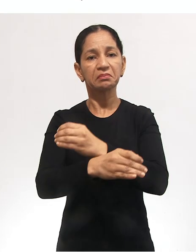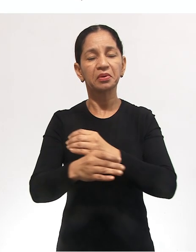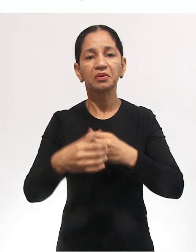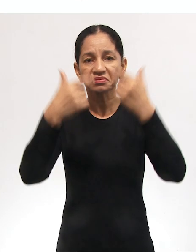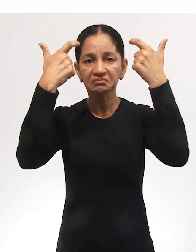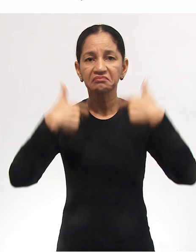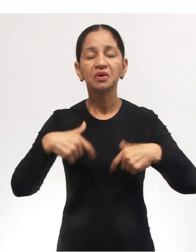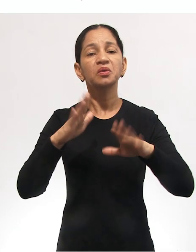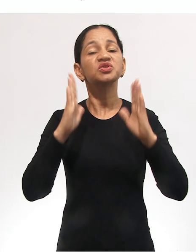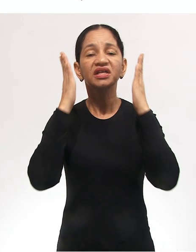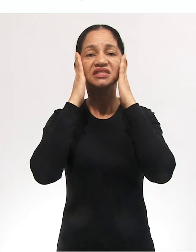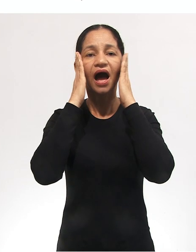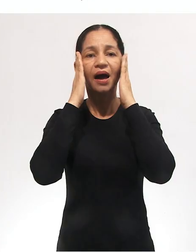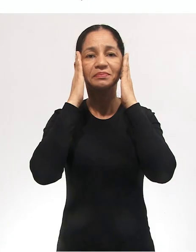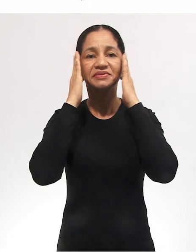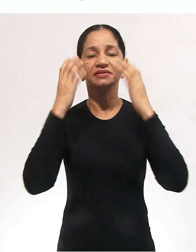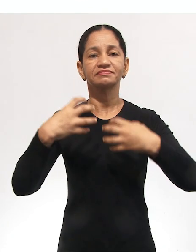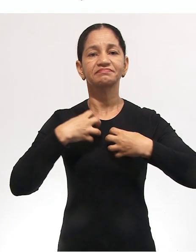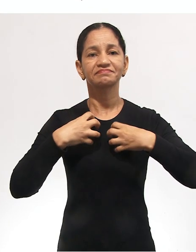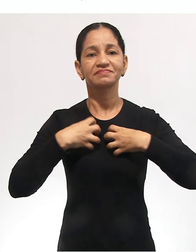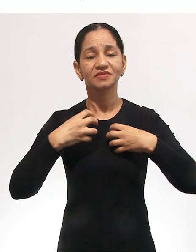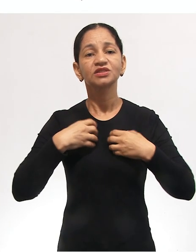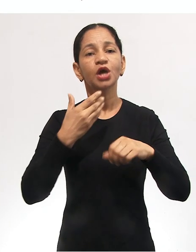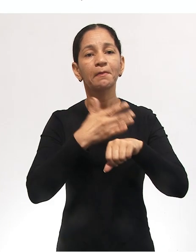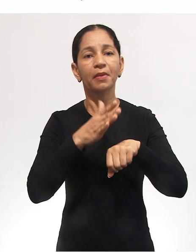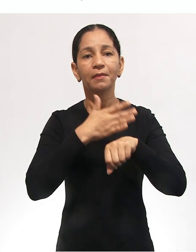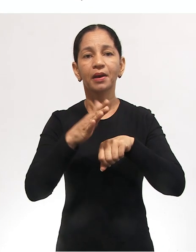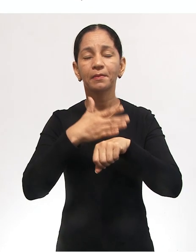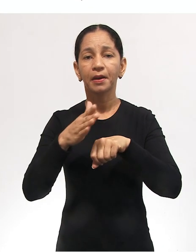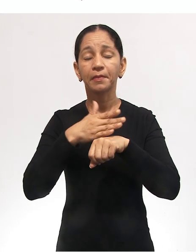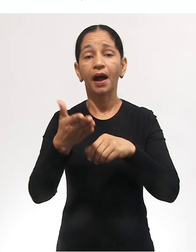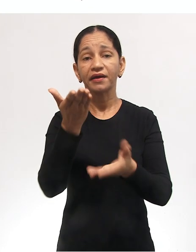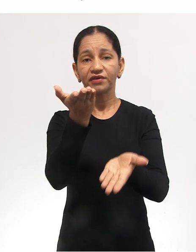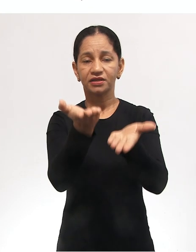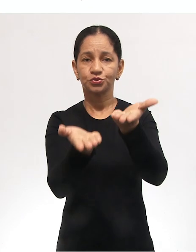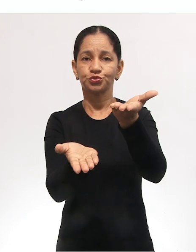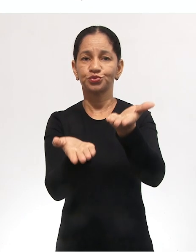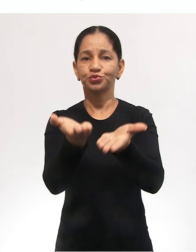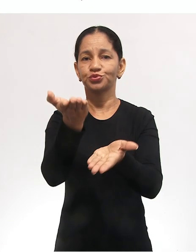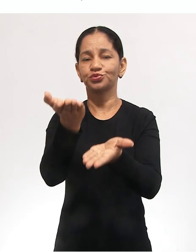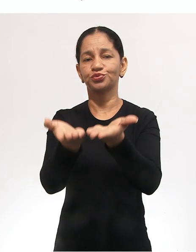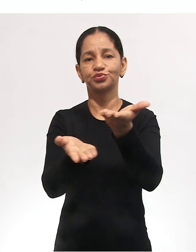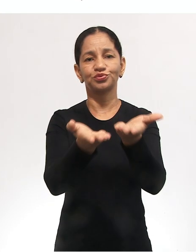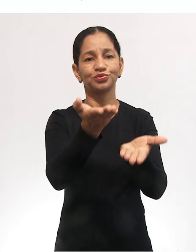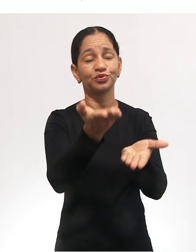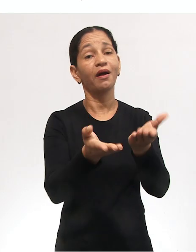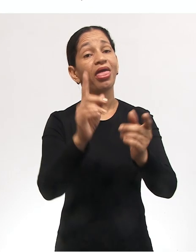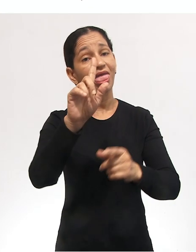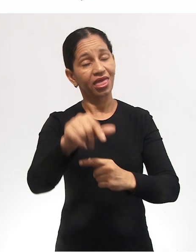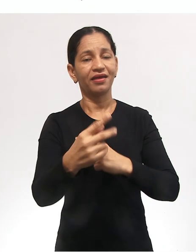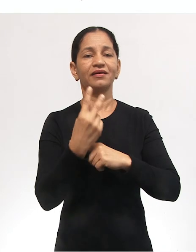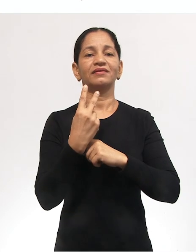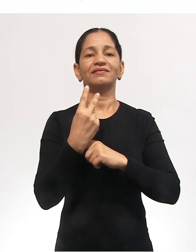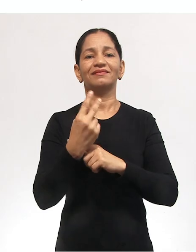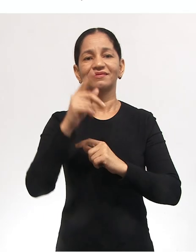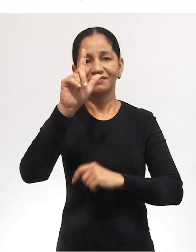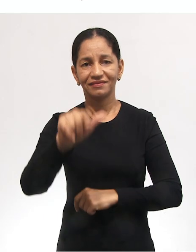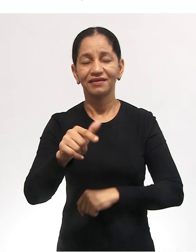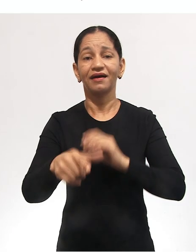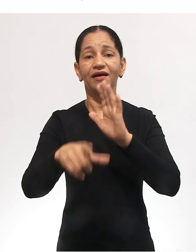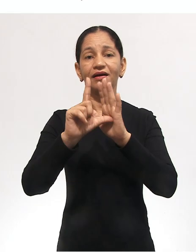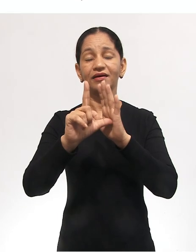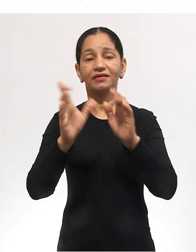seu corpo para desenvolver essa atividade. Compensatória. Essa atividade, né, essa ginástica de